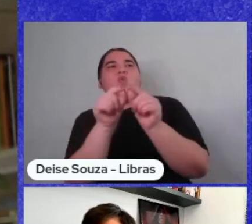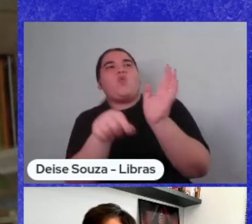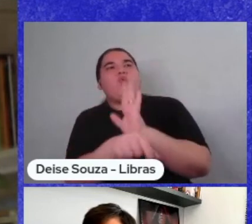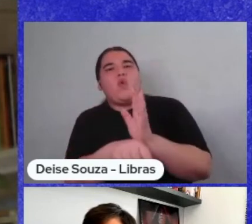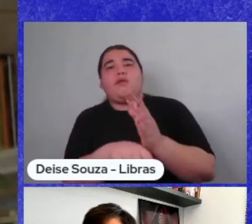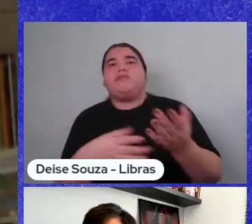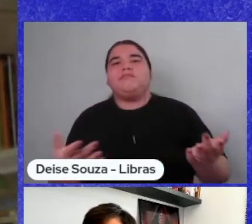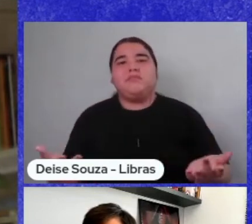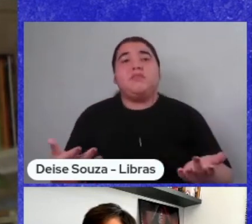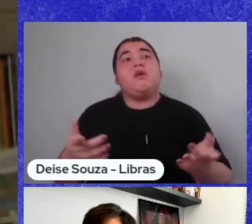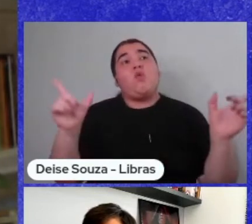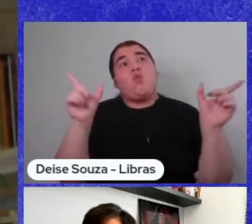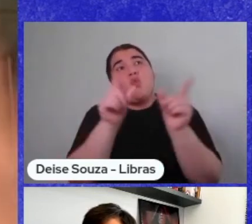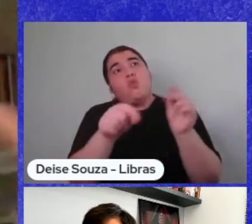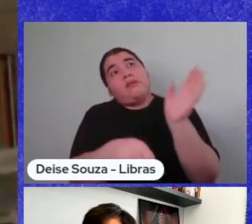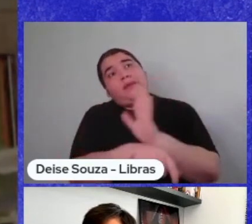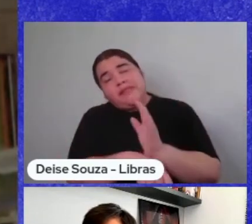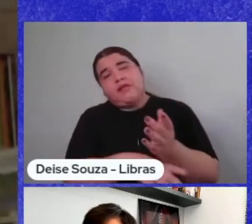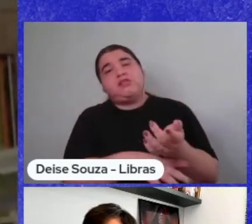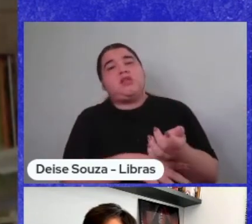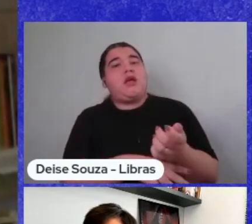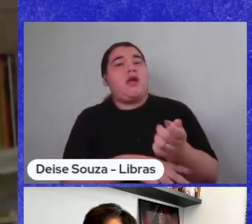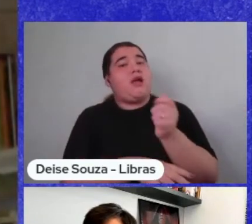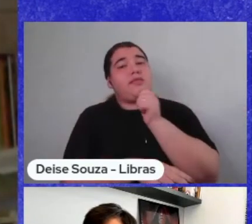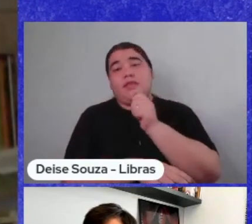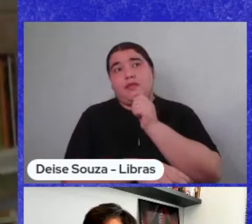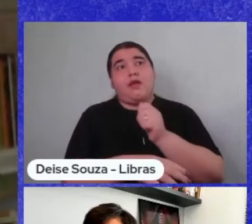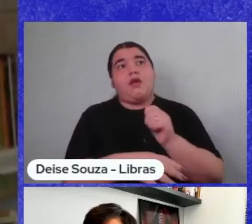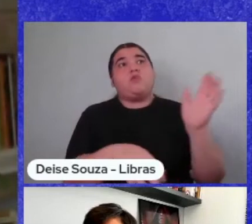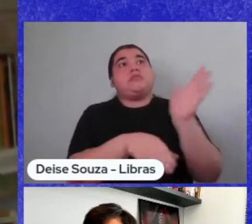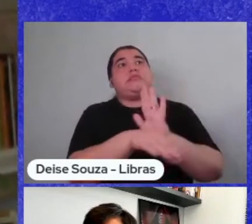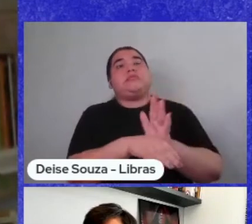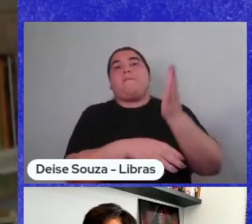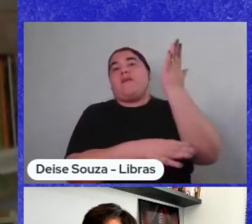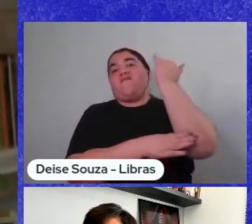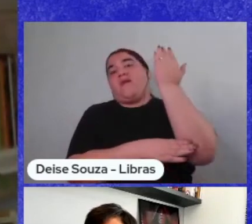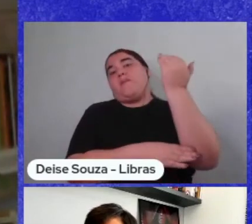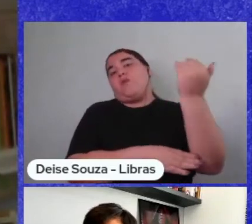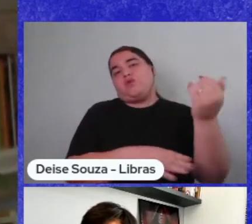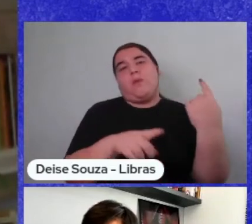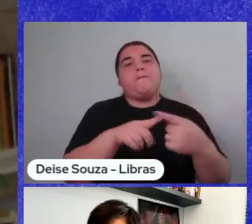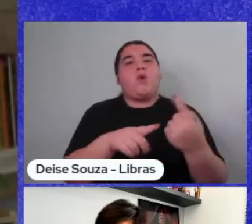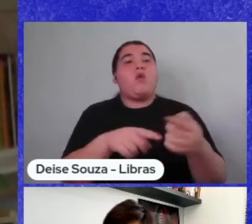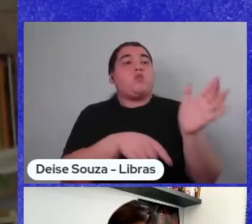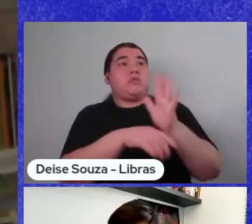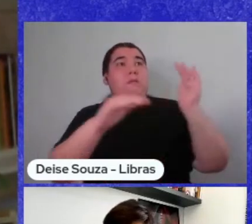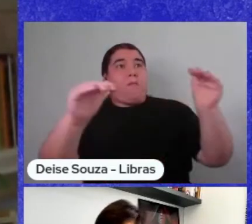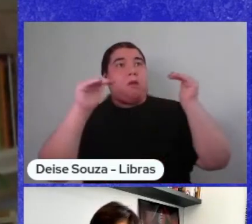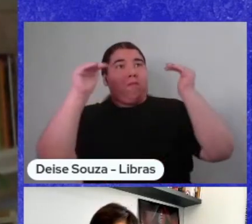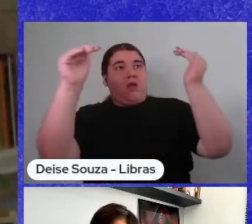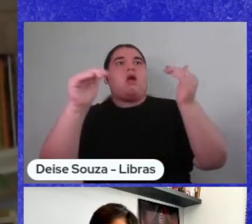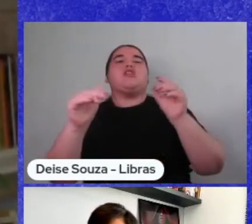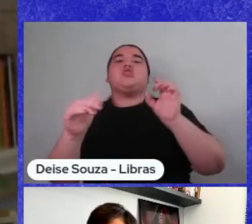curta-metragem, infelizmente, ele não tem ainda o acesso às grandes telas como a gente tem com longa-metragem, que vai para o cinema, enfim, isso envolve muitas